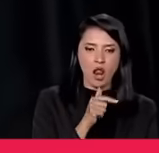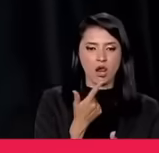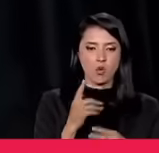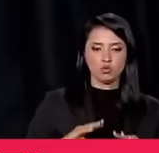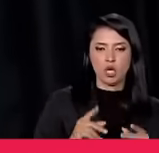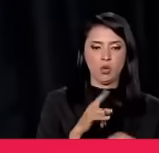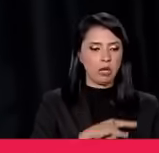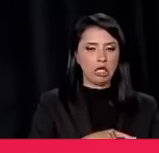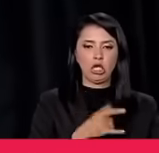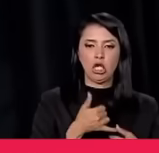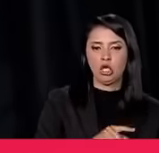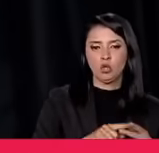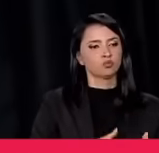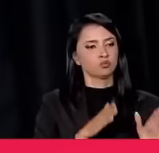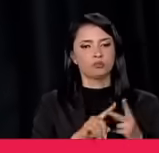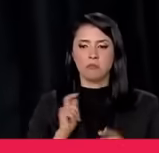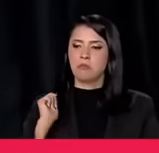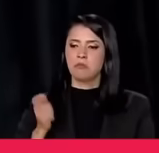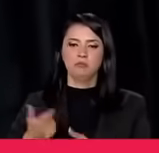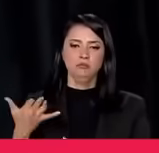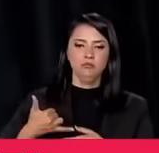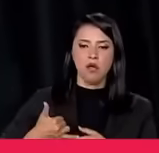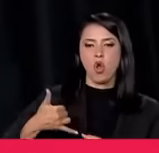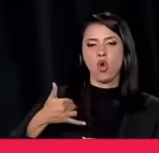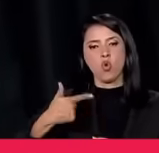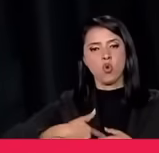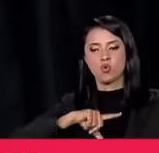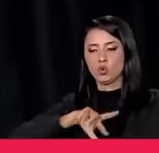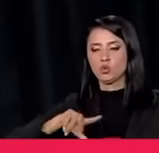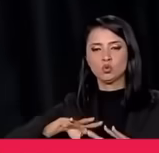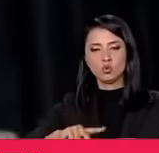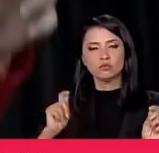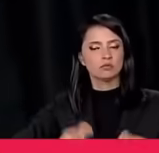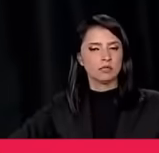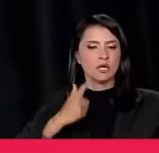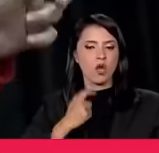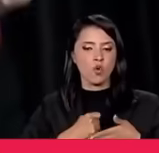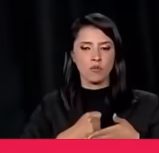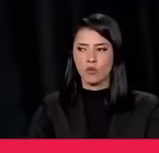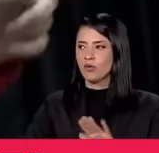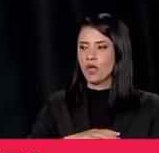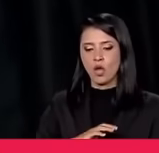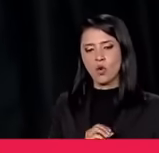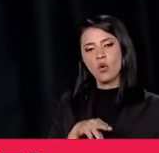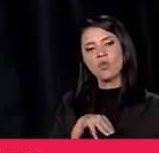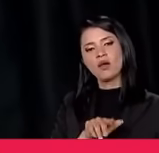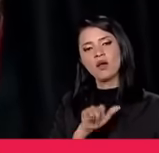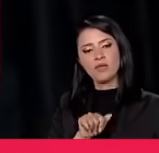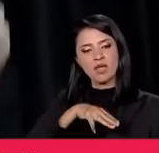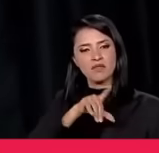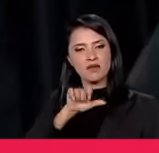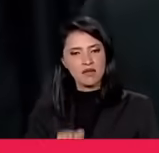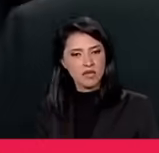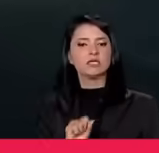banheiro químico, pagar óleo diesel, tudo aquilo que for necessário com o apoio da Conab, com o apoio do MDS, com a